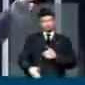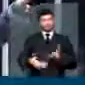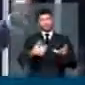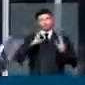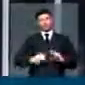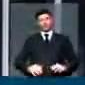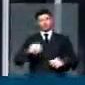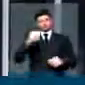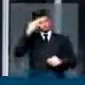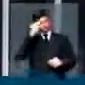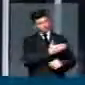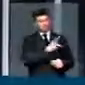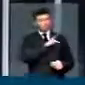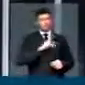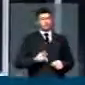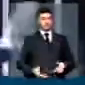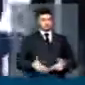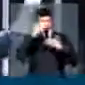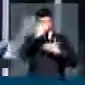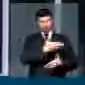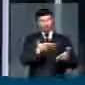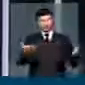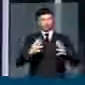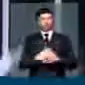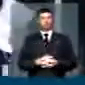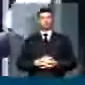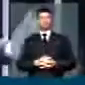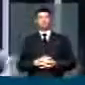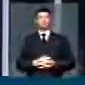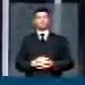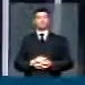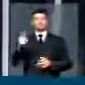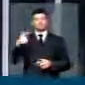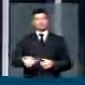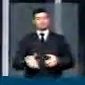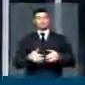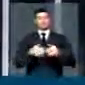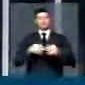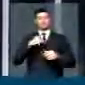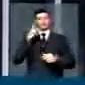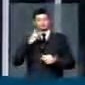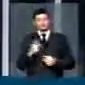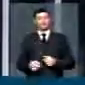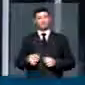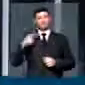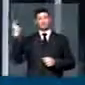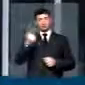Muito obrigado, senhor presidente. Eu gostaria de agradecer aqui por sua atenção e, mais uma vez, dizer